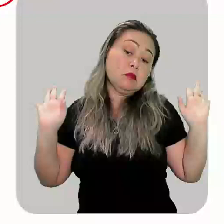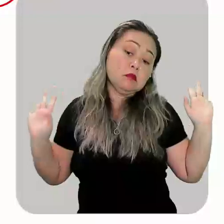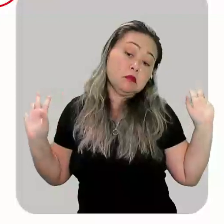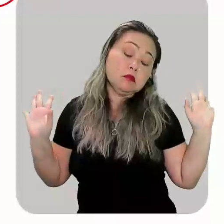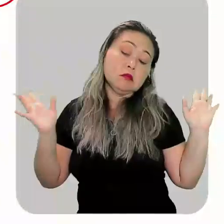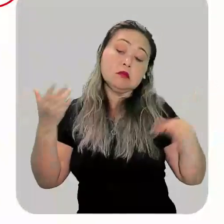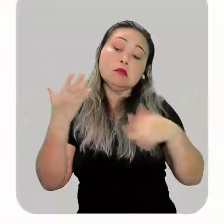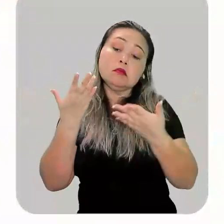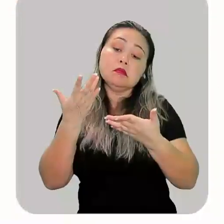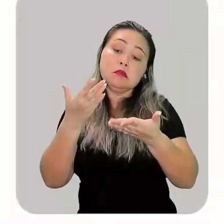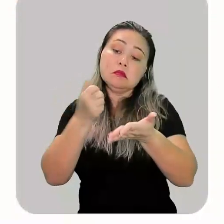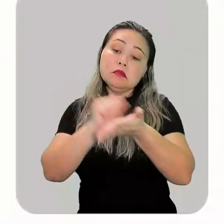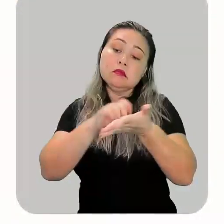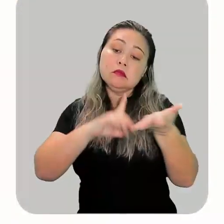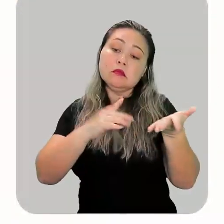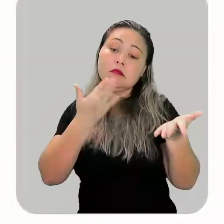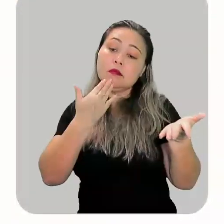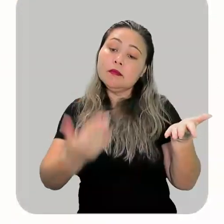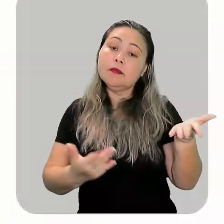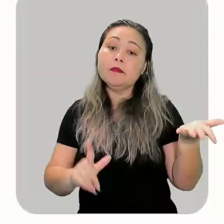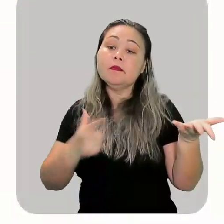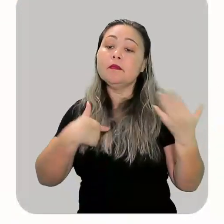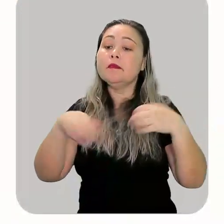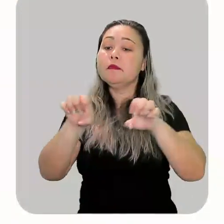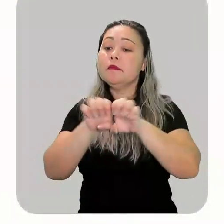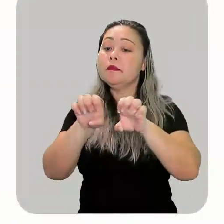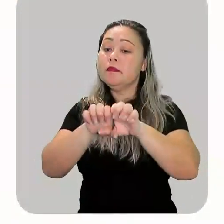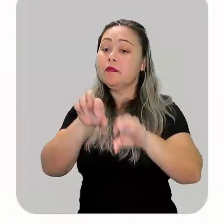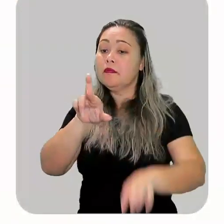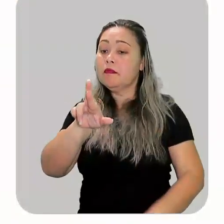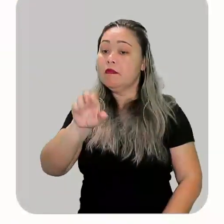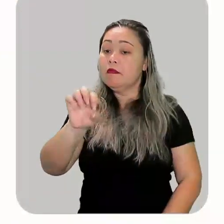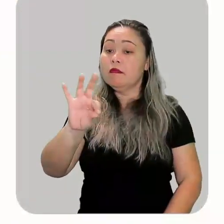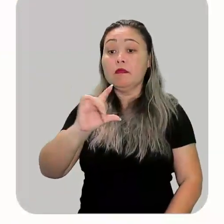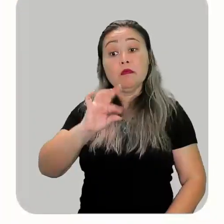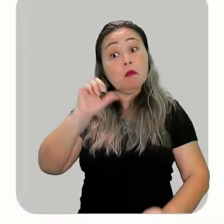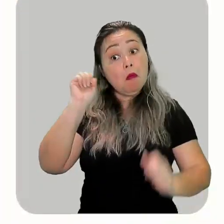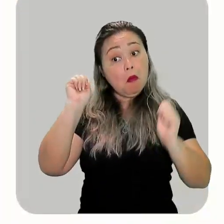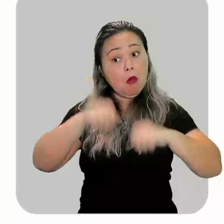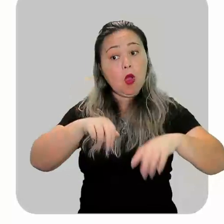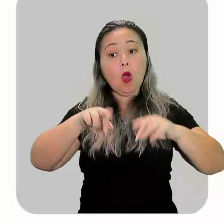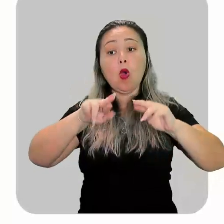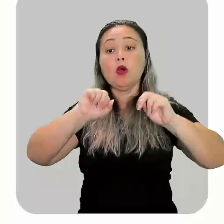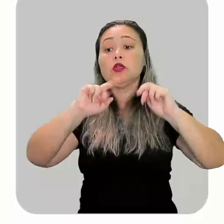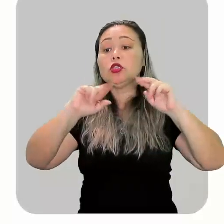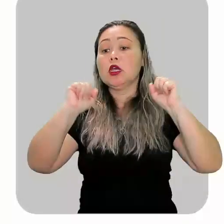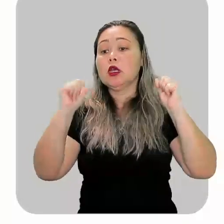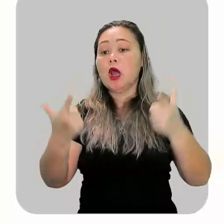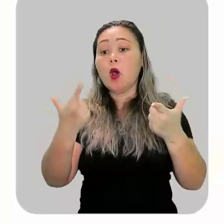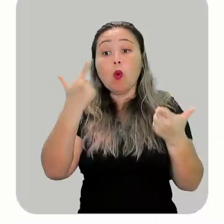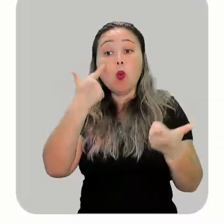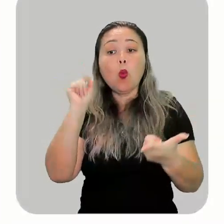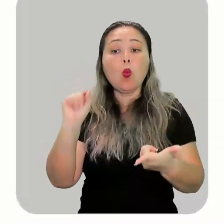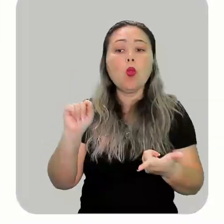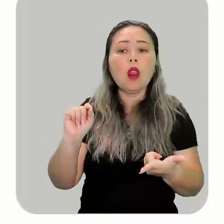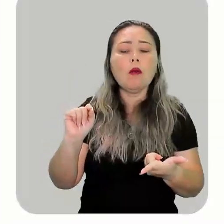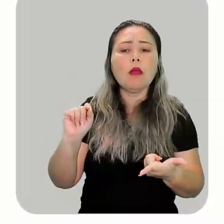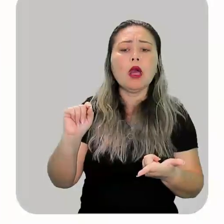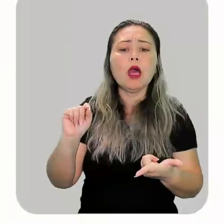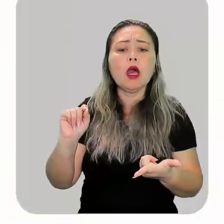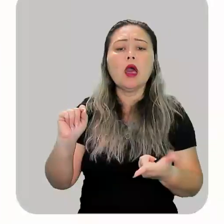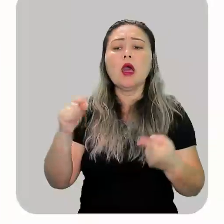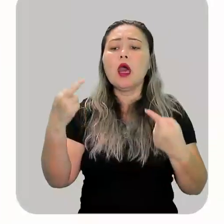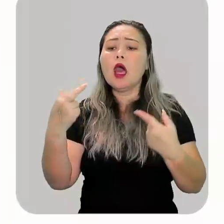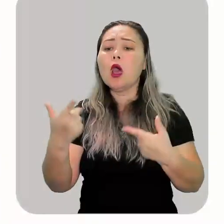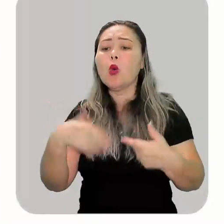o exercício pede. Vamos lá, agora as formas da equação da reta. Ela pode ser geral. Na geral, você tem que lembrar que ela vai